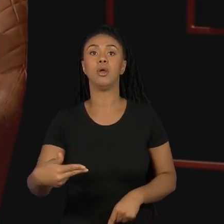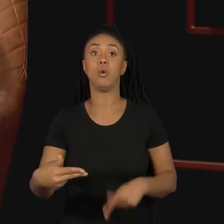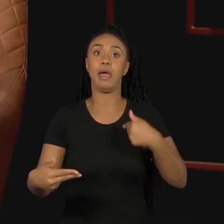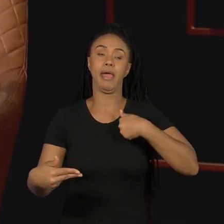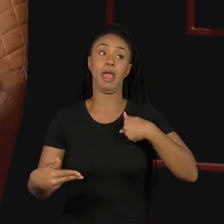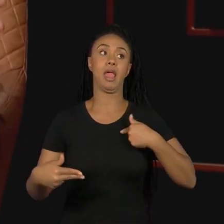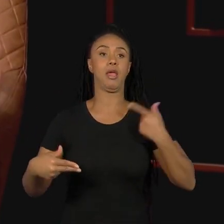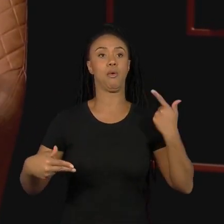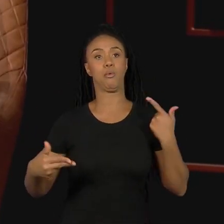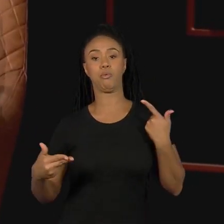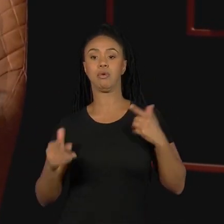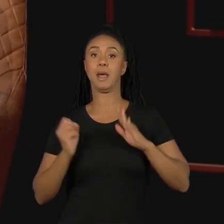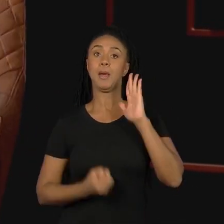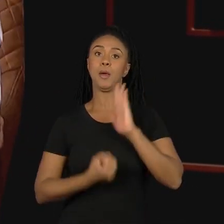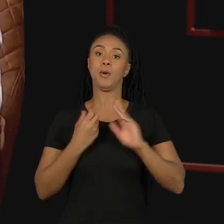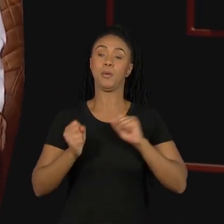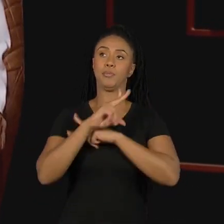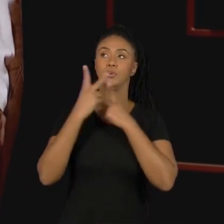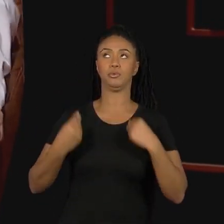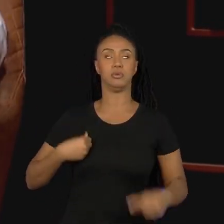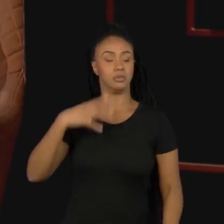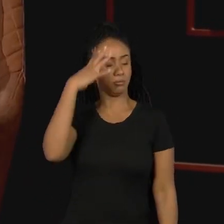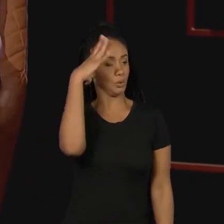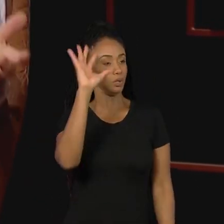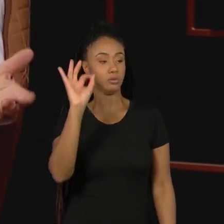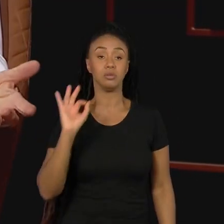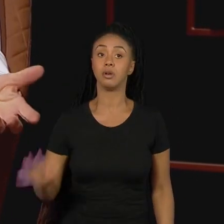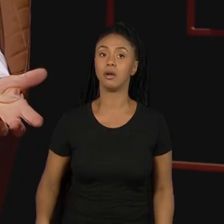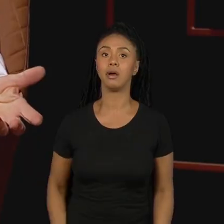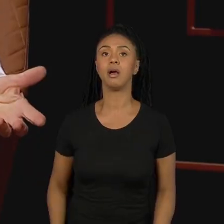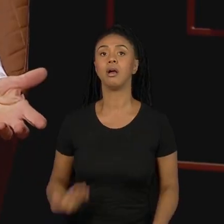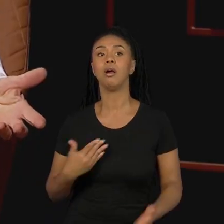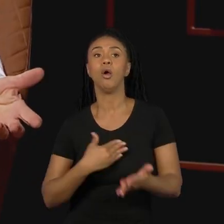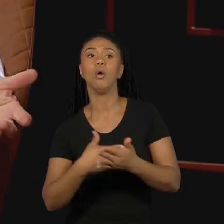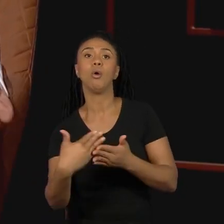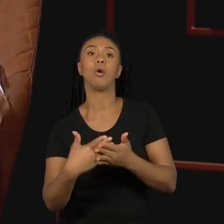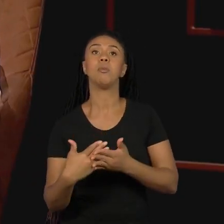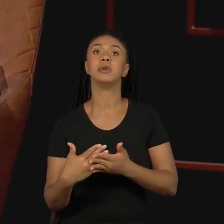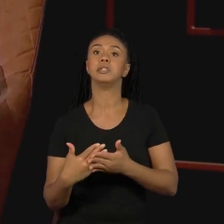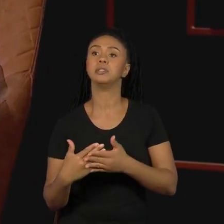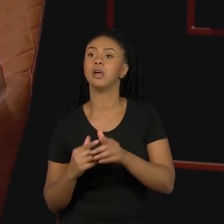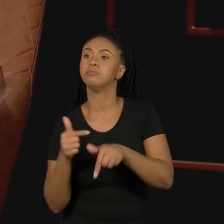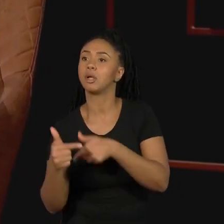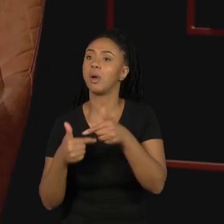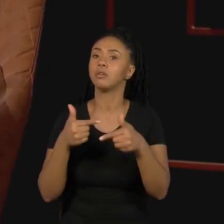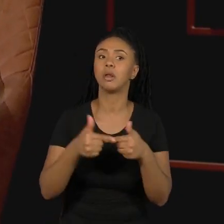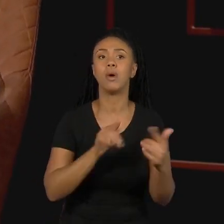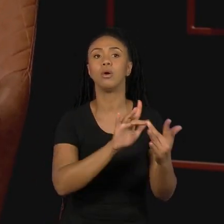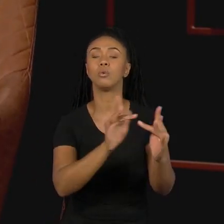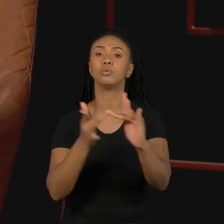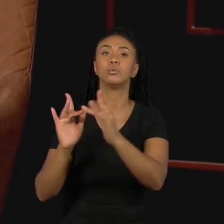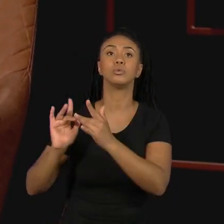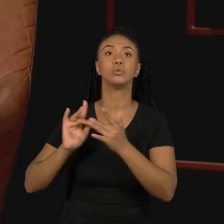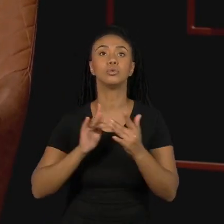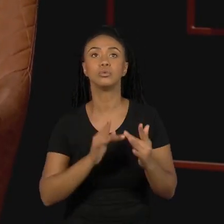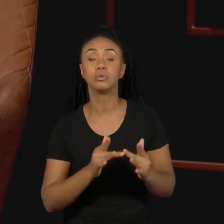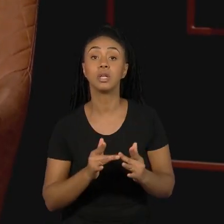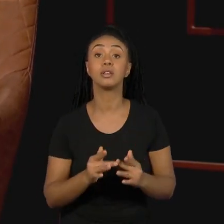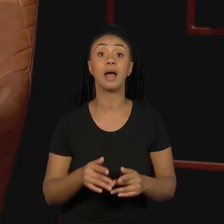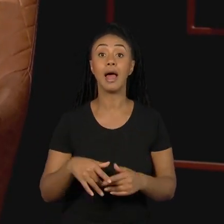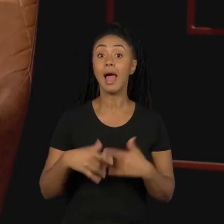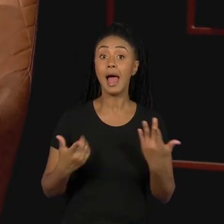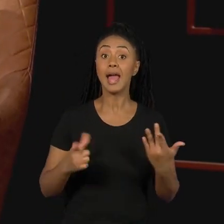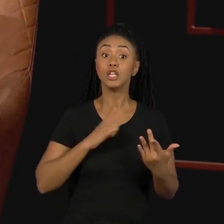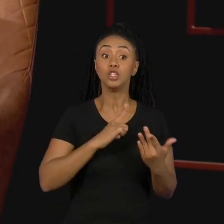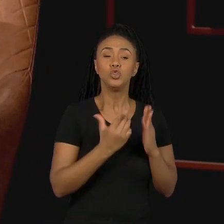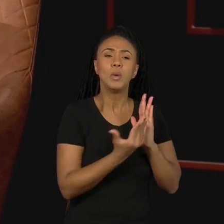empresário, Deus meu, comecei a trabalhar com eles. Né? Outro dia acharam um livrinho que eu